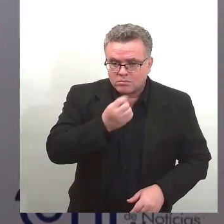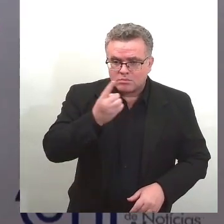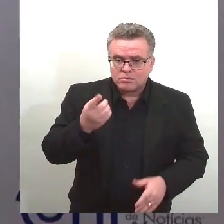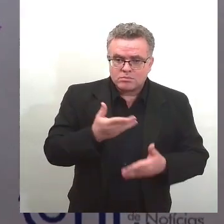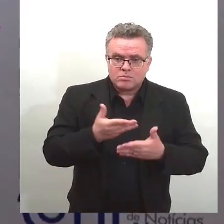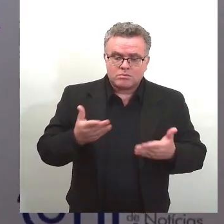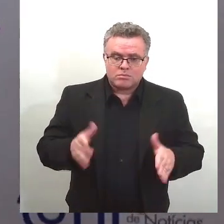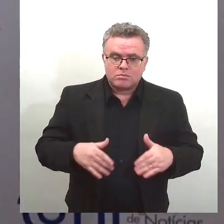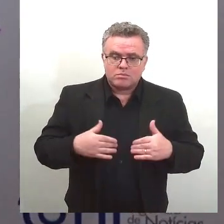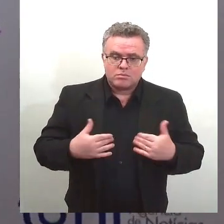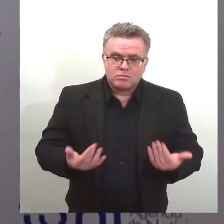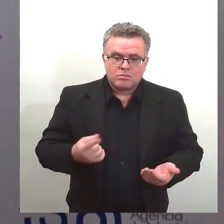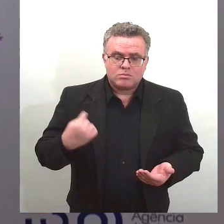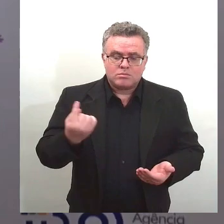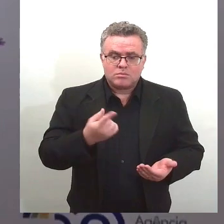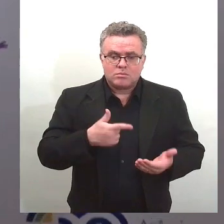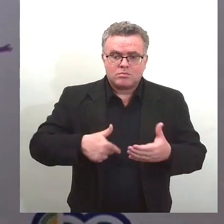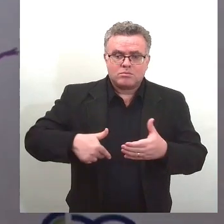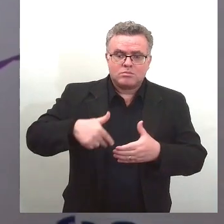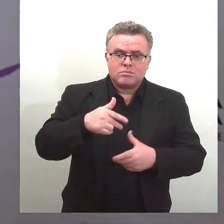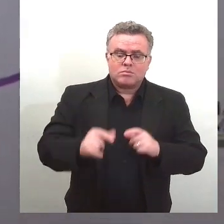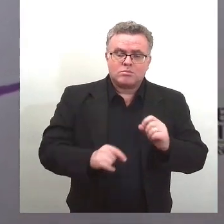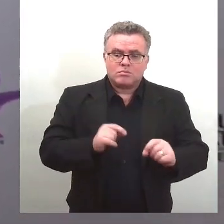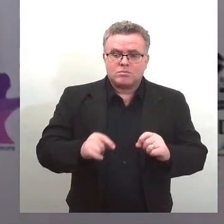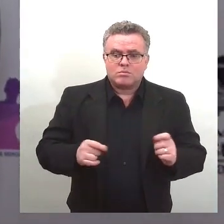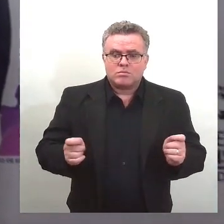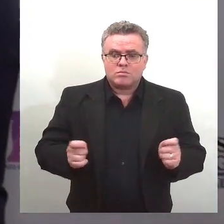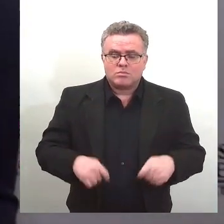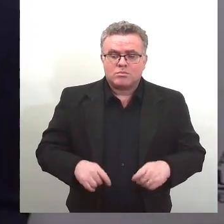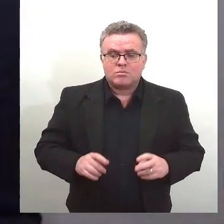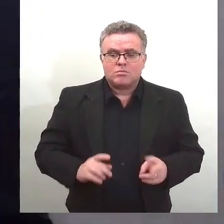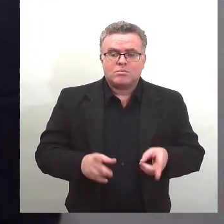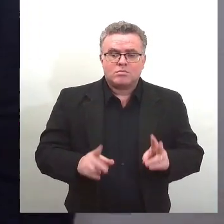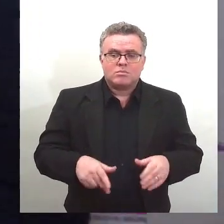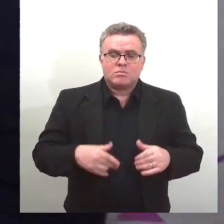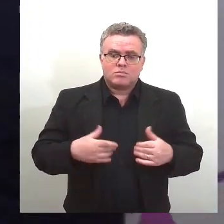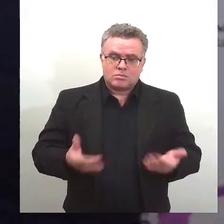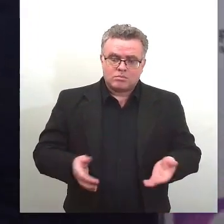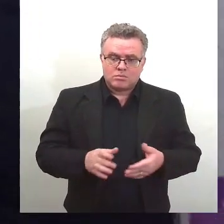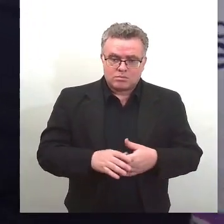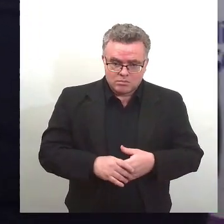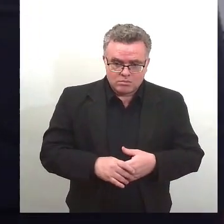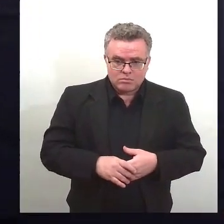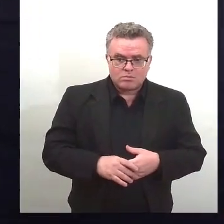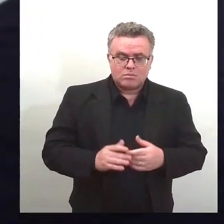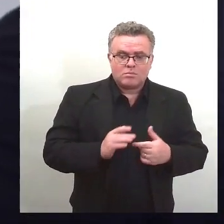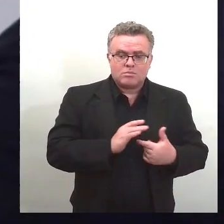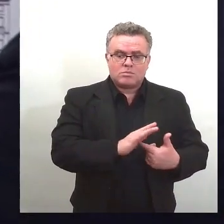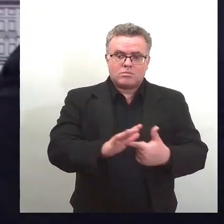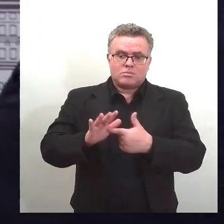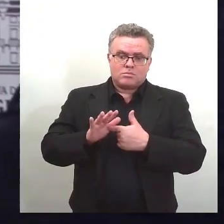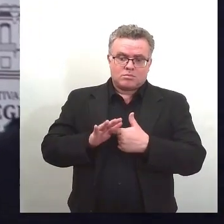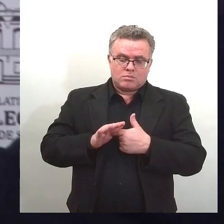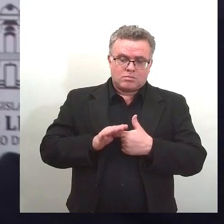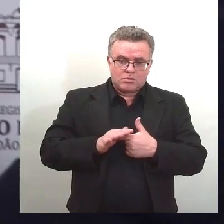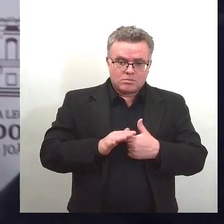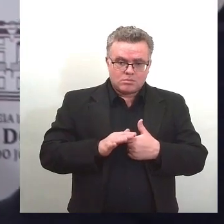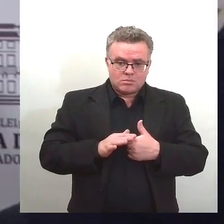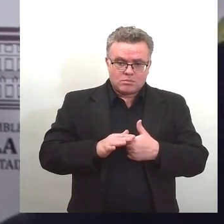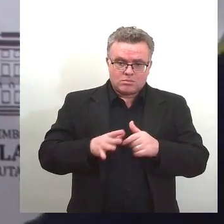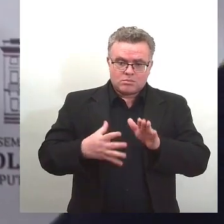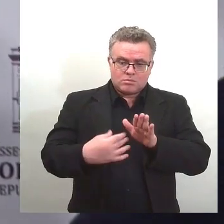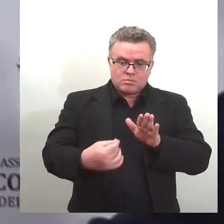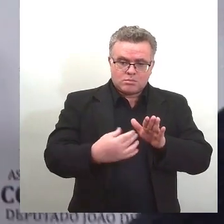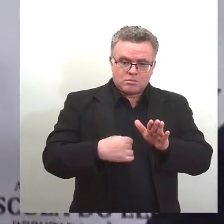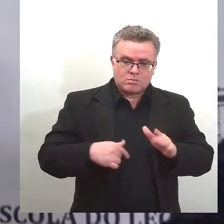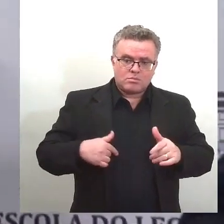a tribuna da Assembleia hoje para reproduzir, né, uma reivindicação das mães